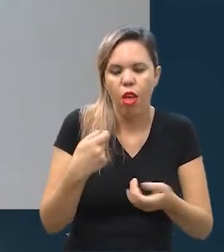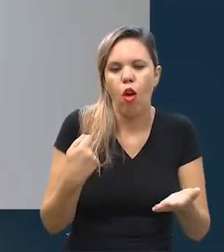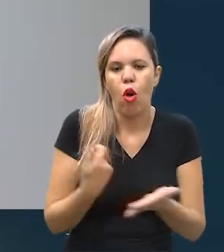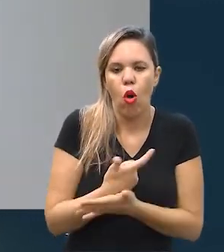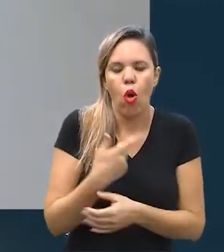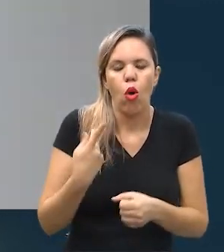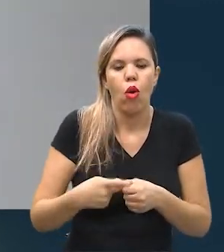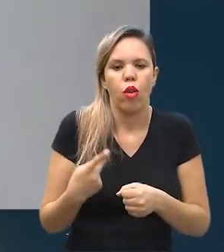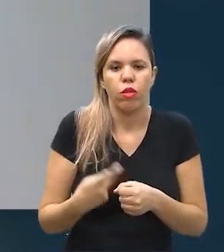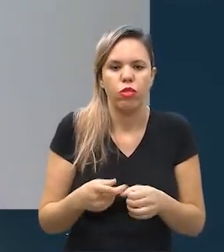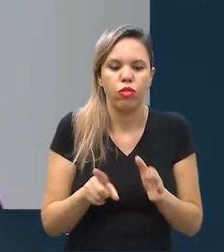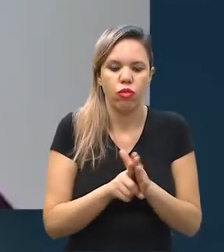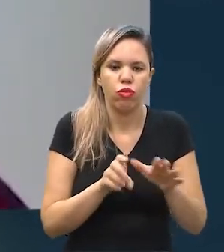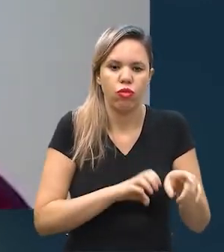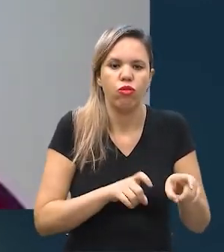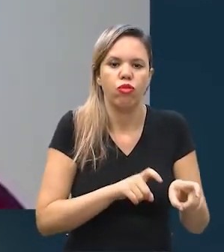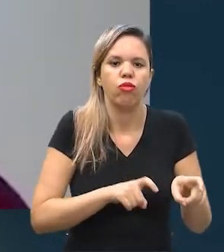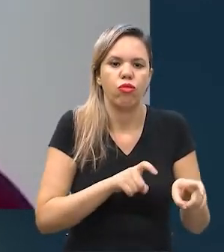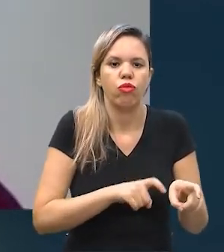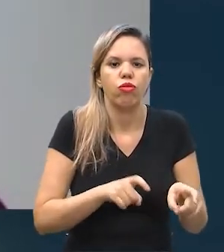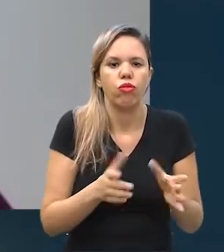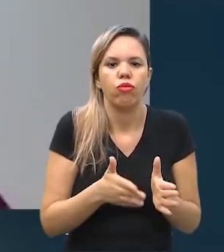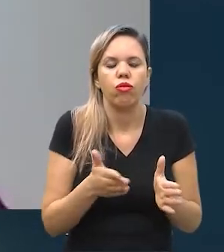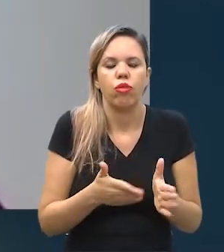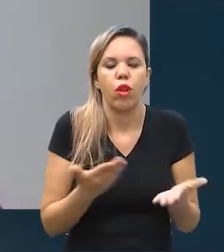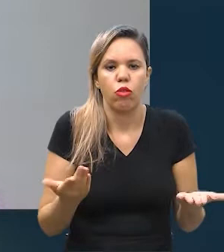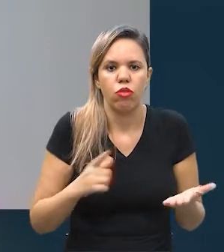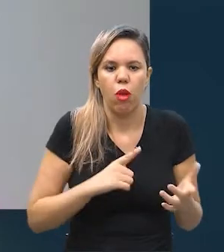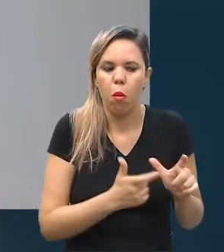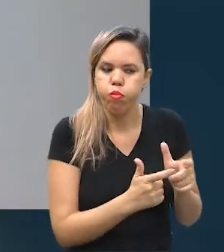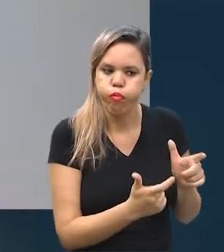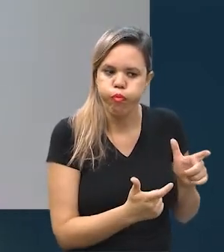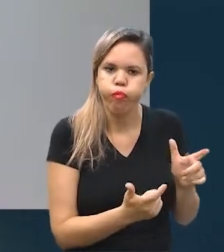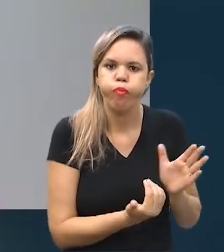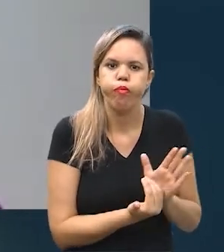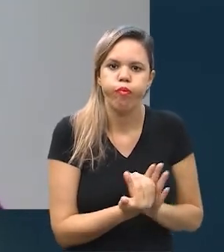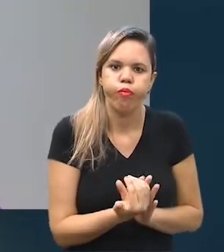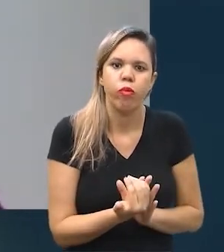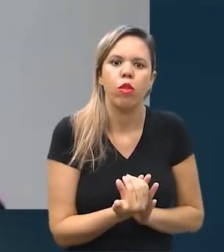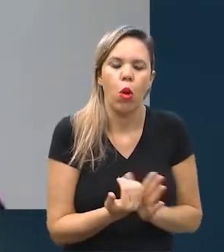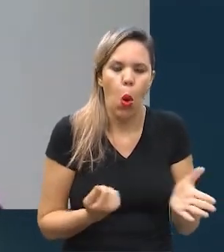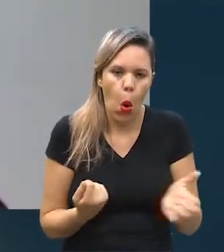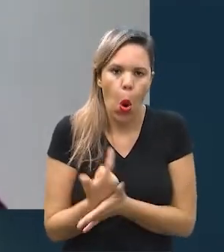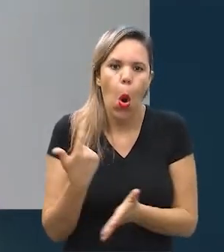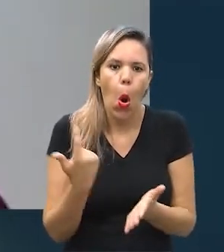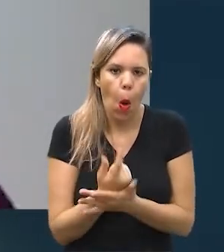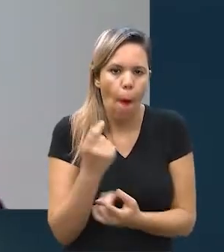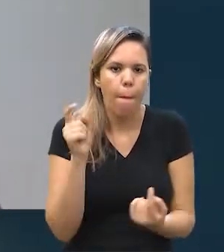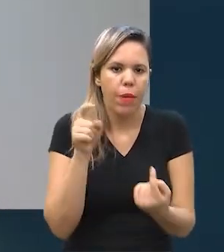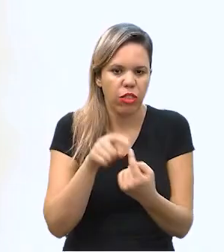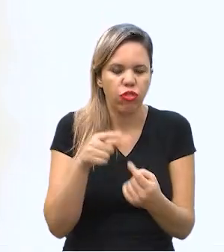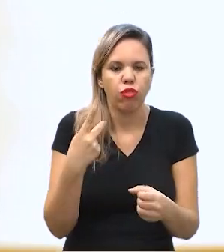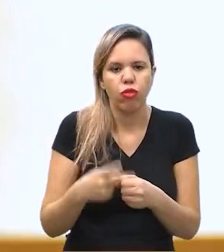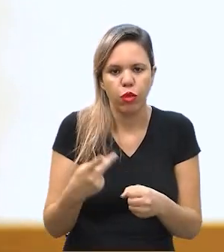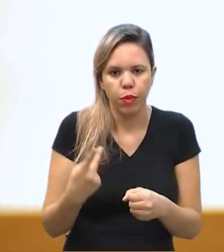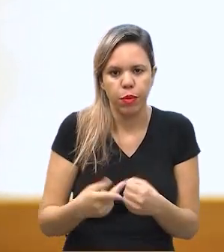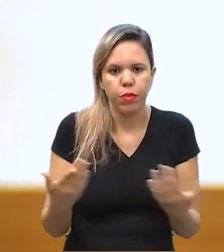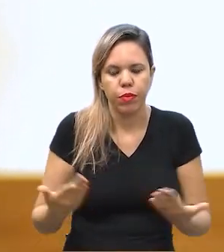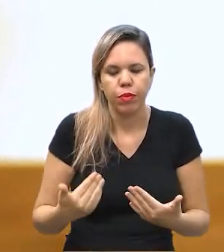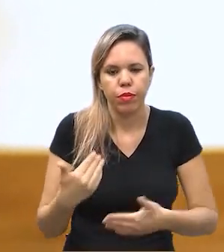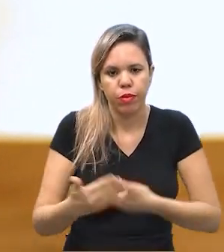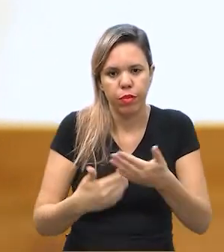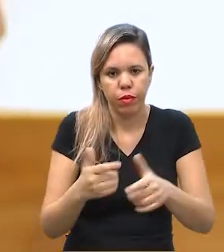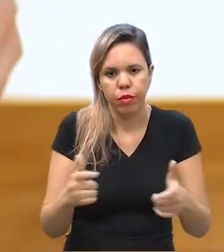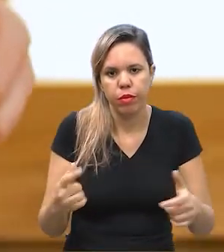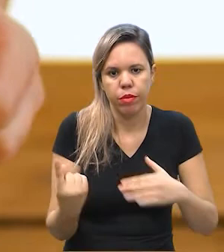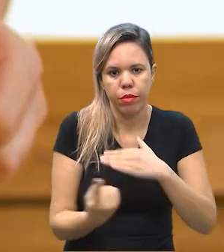compravam desses produtores. Hoje existe uma demanda crescente de compra direta desses produtos. Então, hoje, cada vez mais